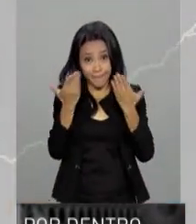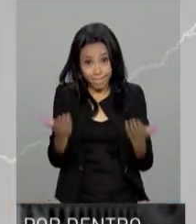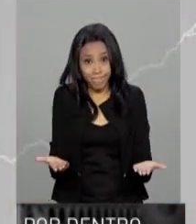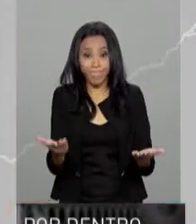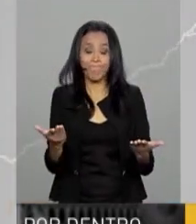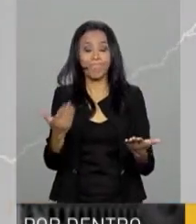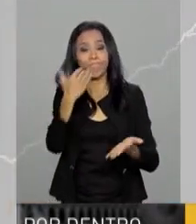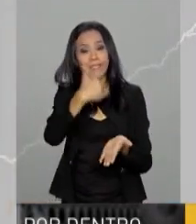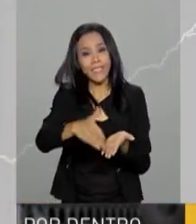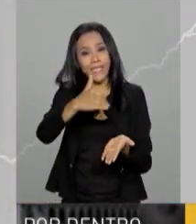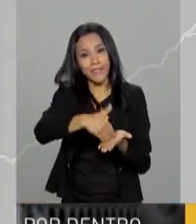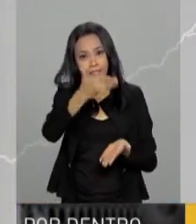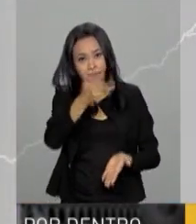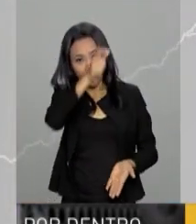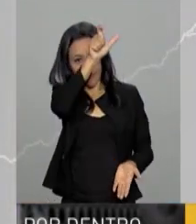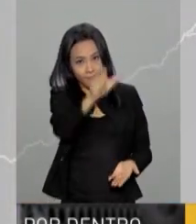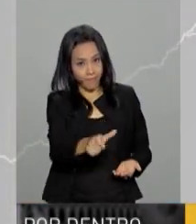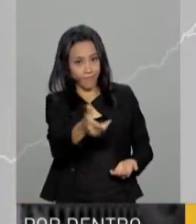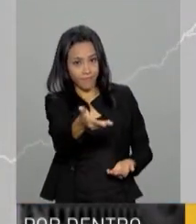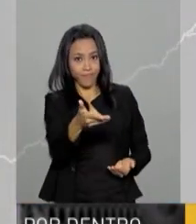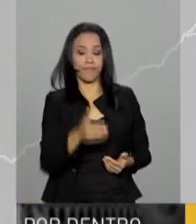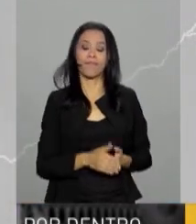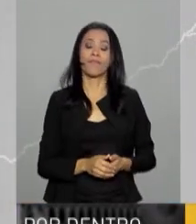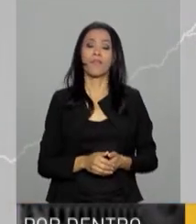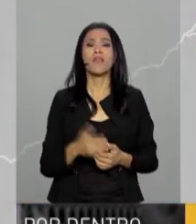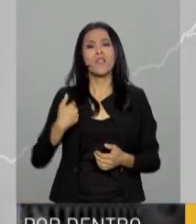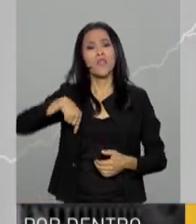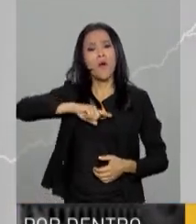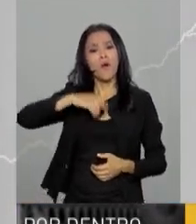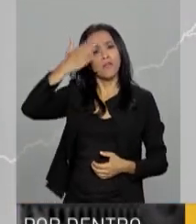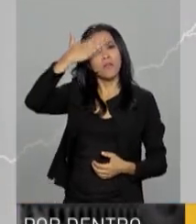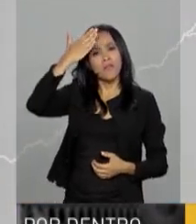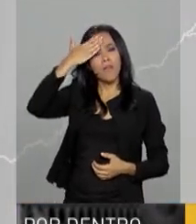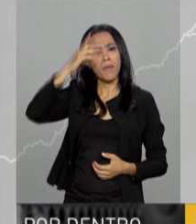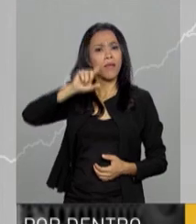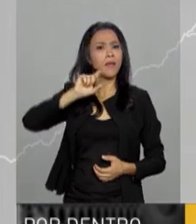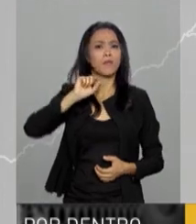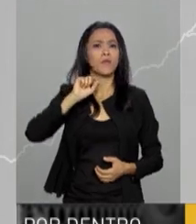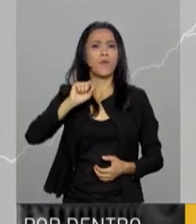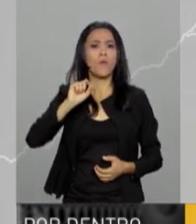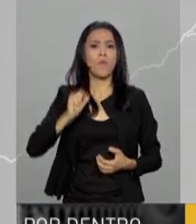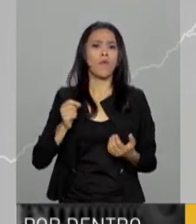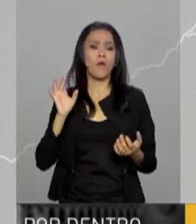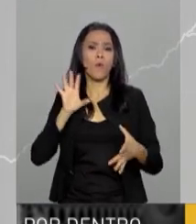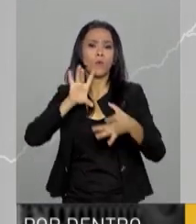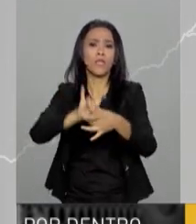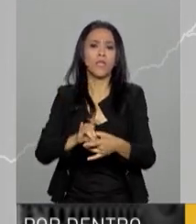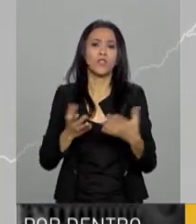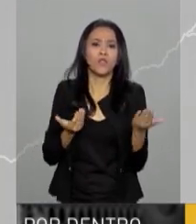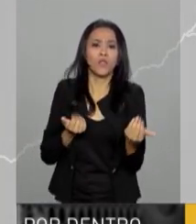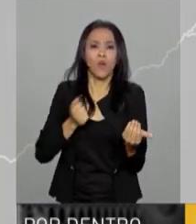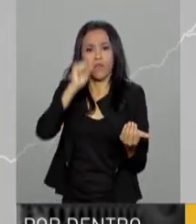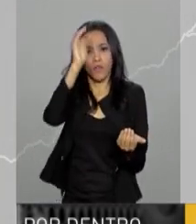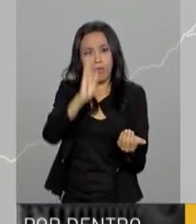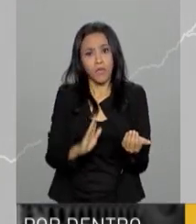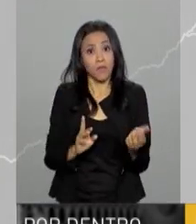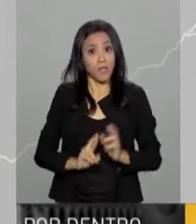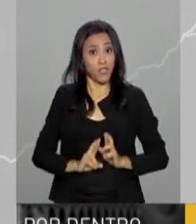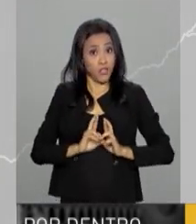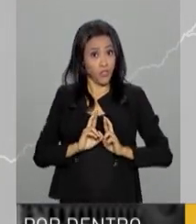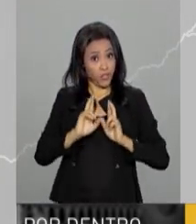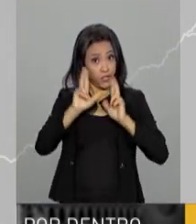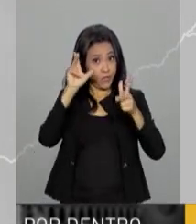precária se é a gente sabe da realidade da juventude brasileira o dana muito diferentes da realidade